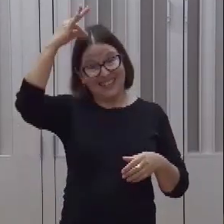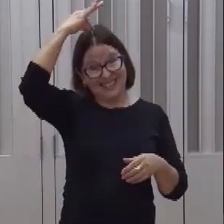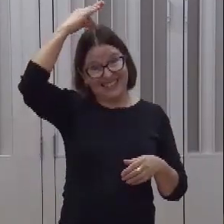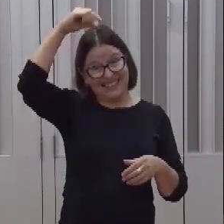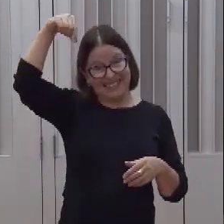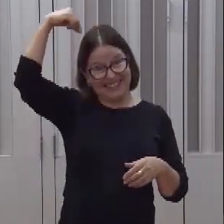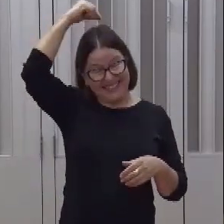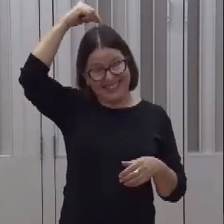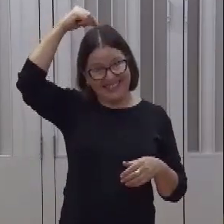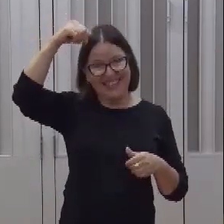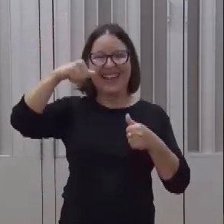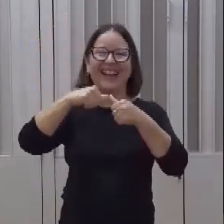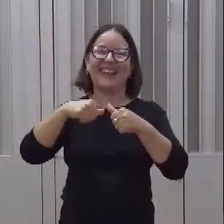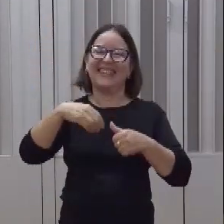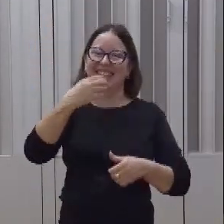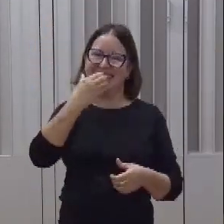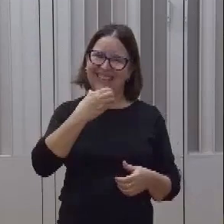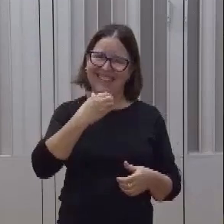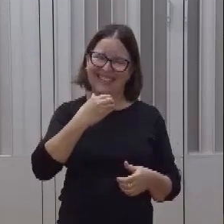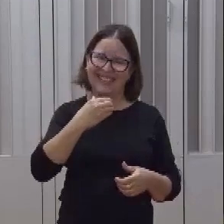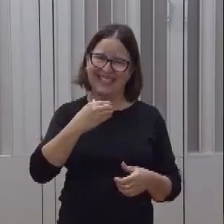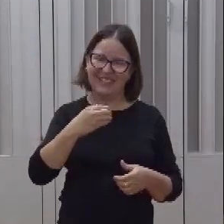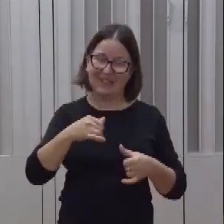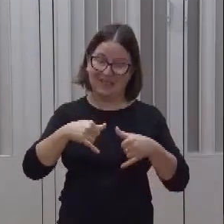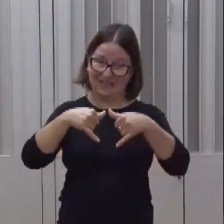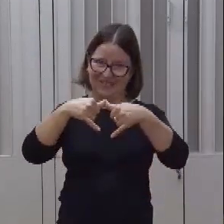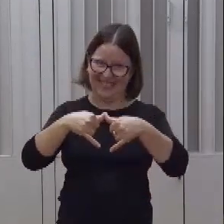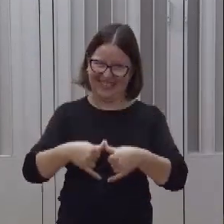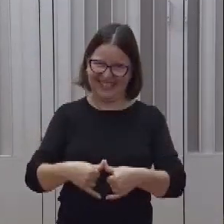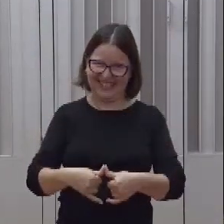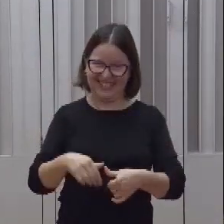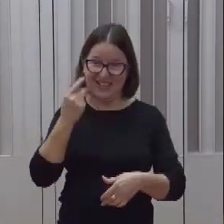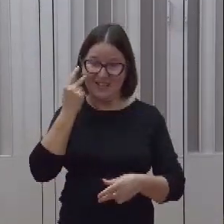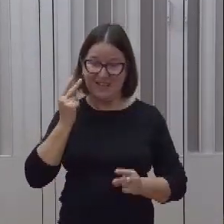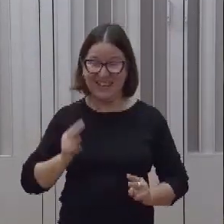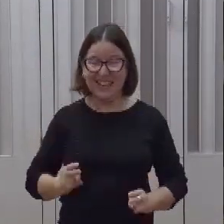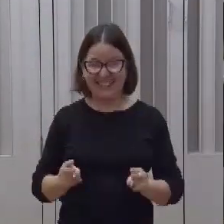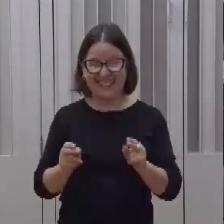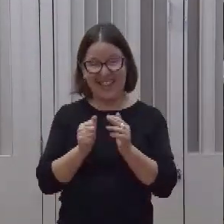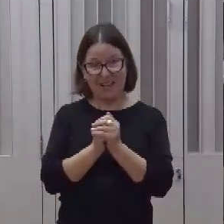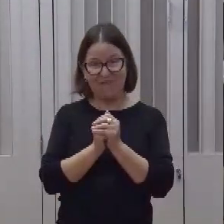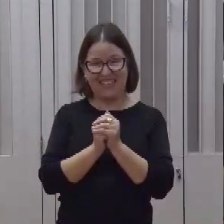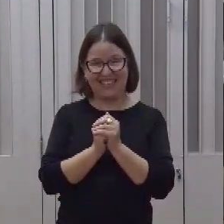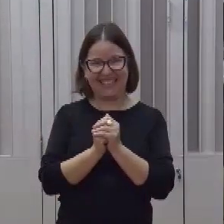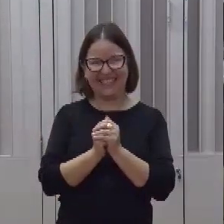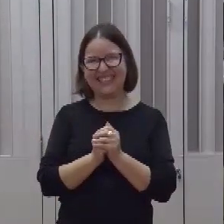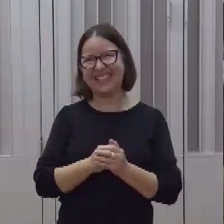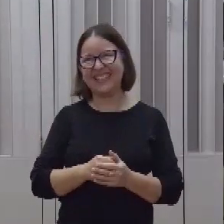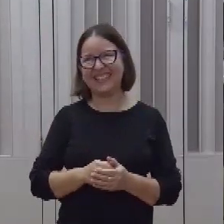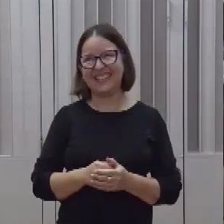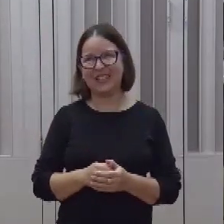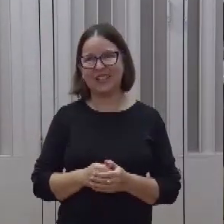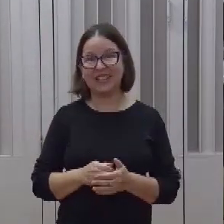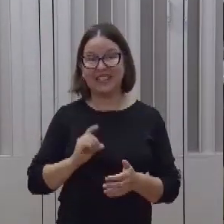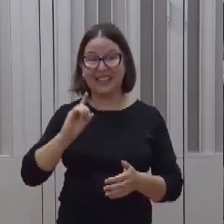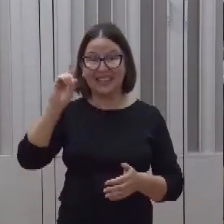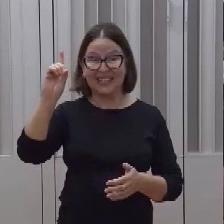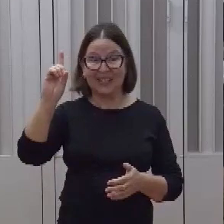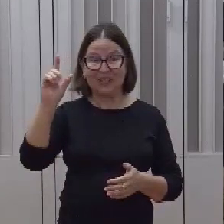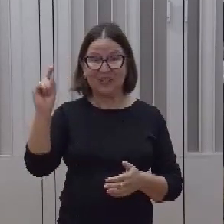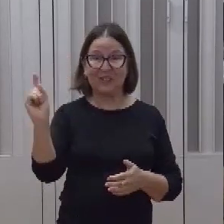Santo, estes frutos vão permanecer para sempre. Que Deus